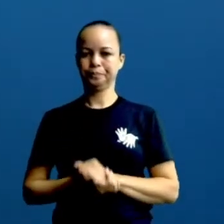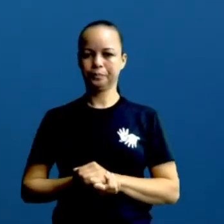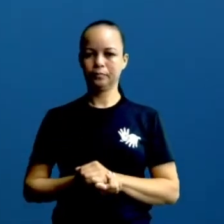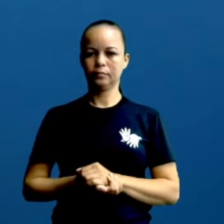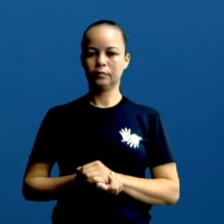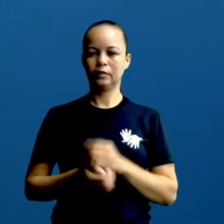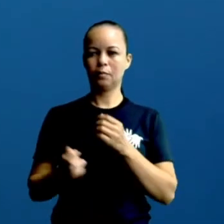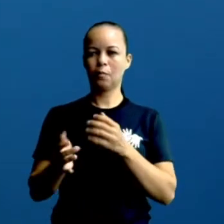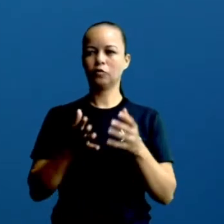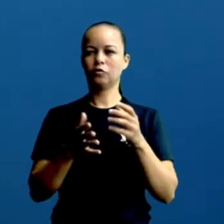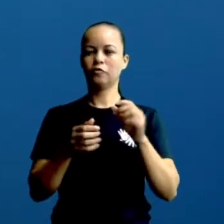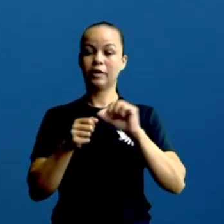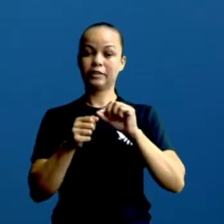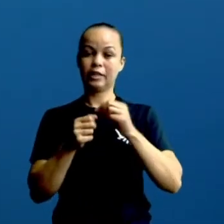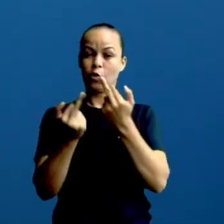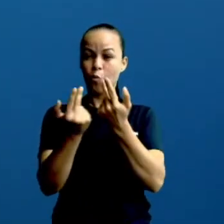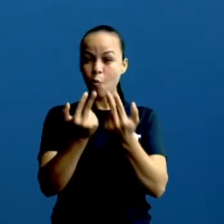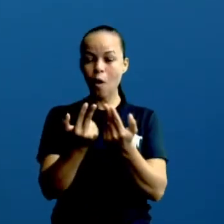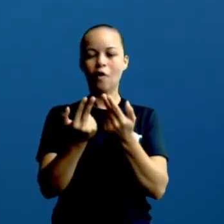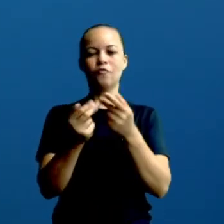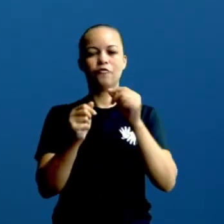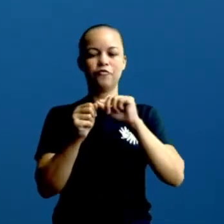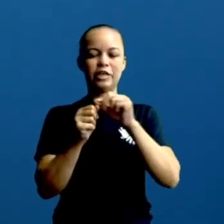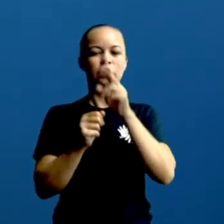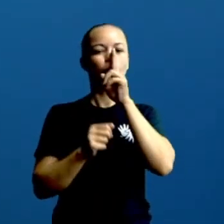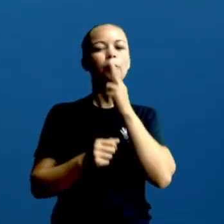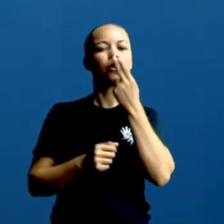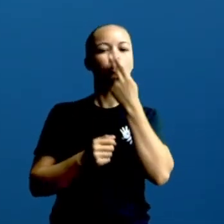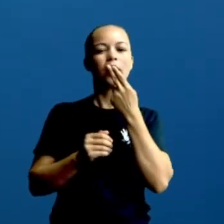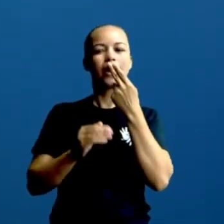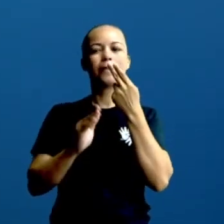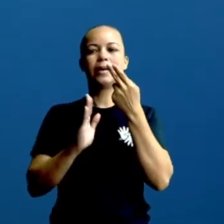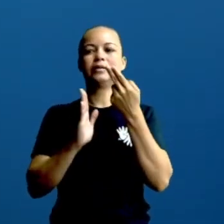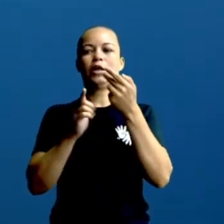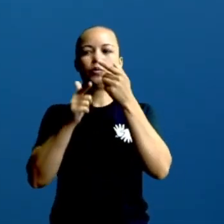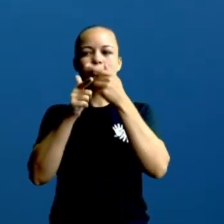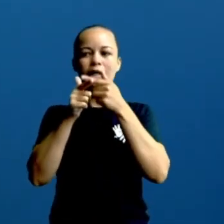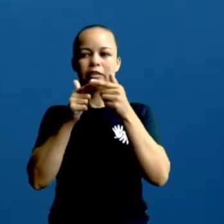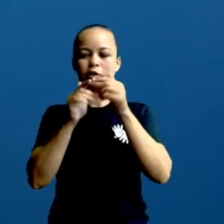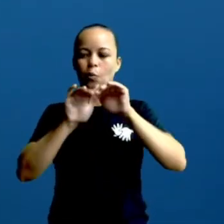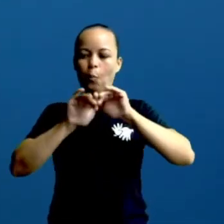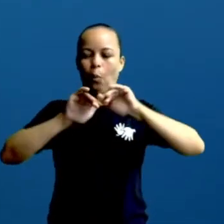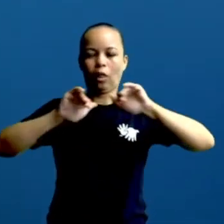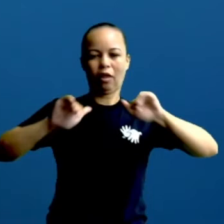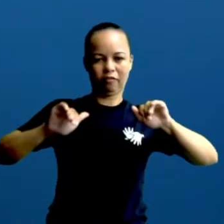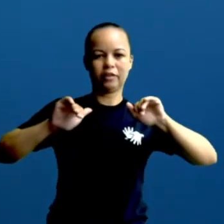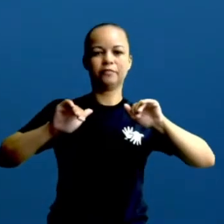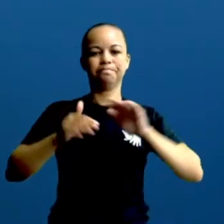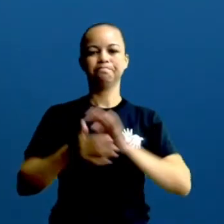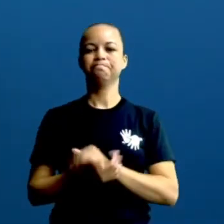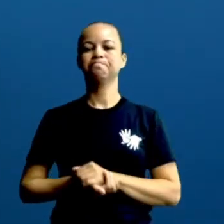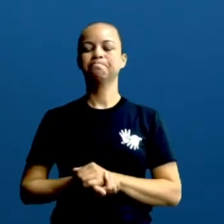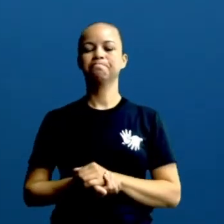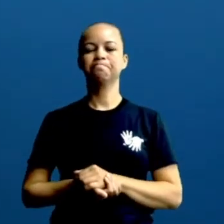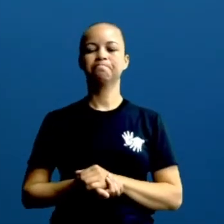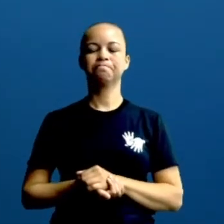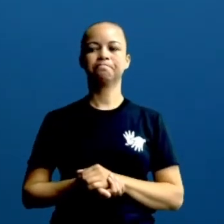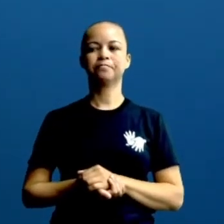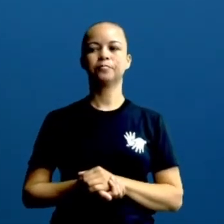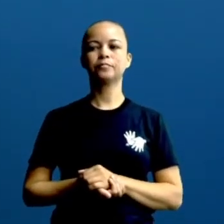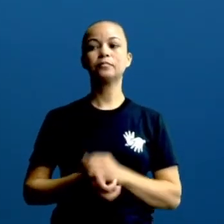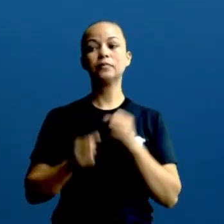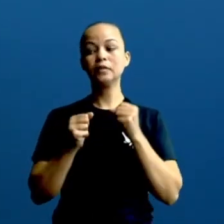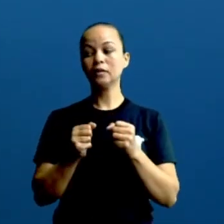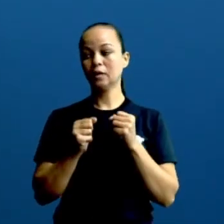posso fazer igual eu fiz o picolé passar um tracinho aqui dividir de um lado e pronto então eu